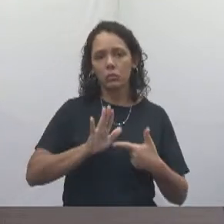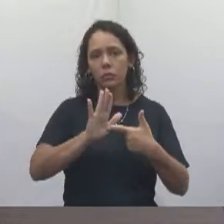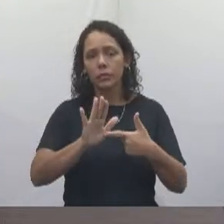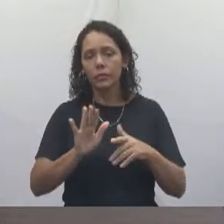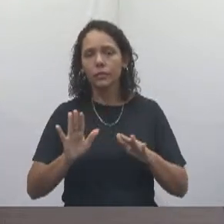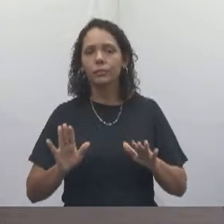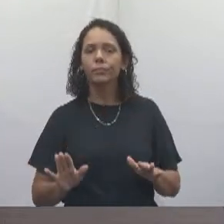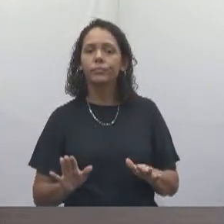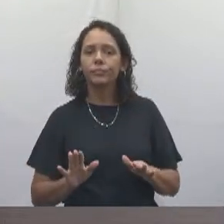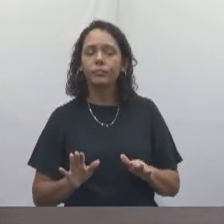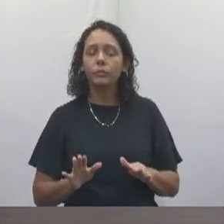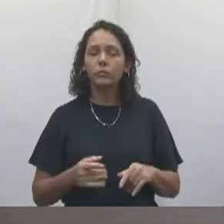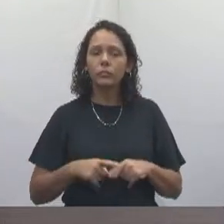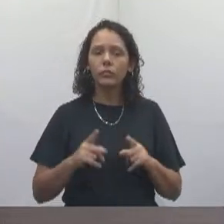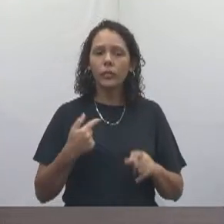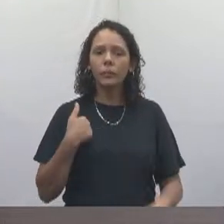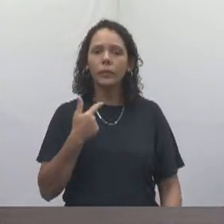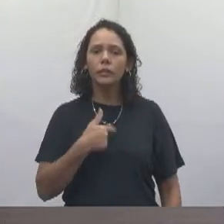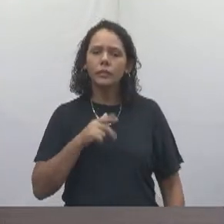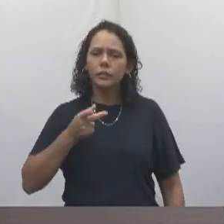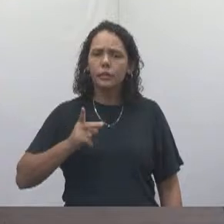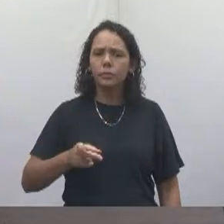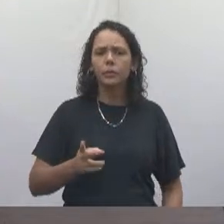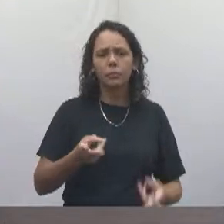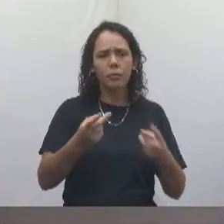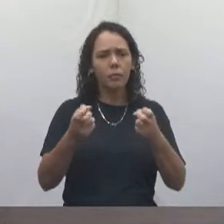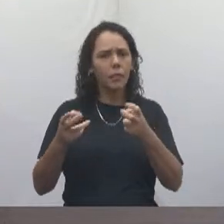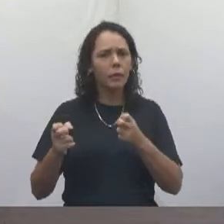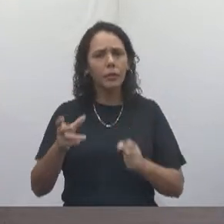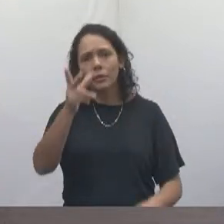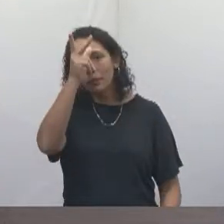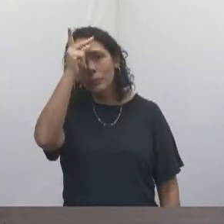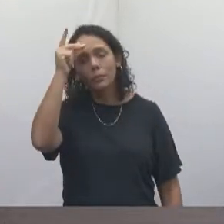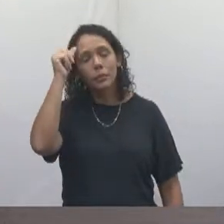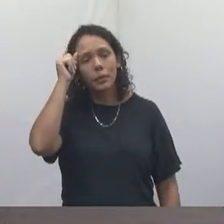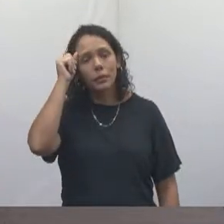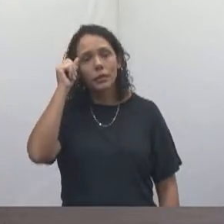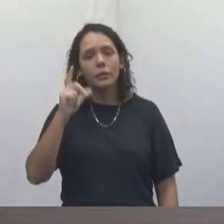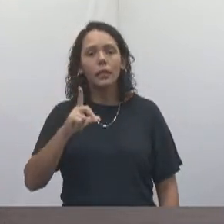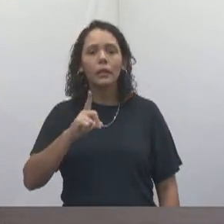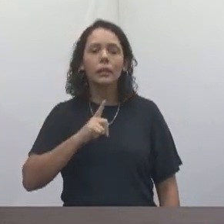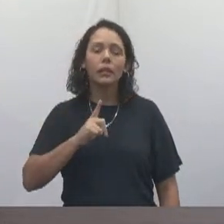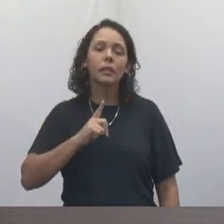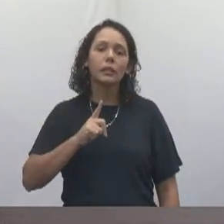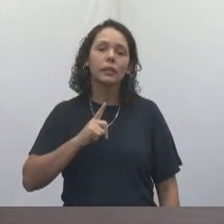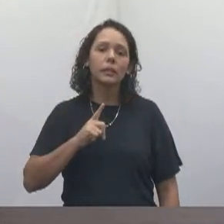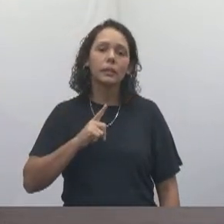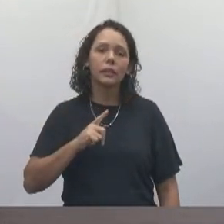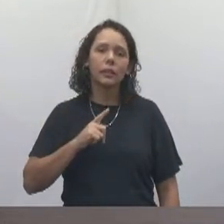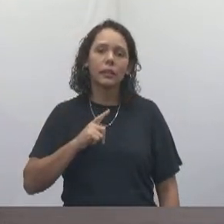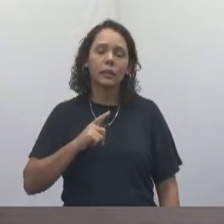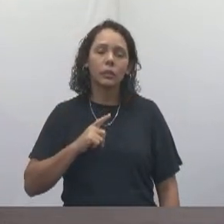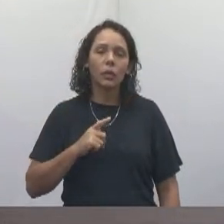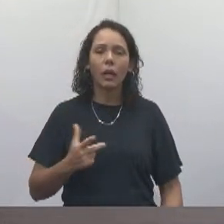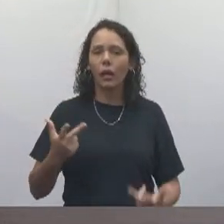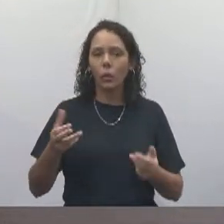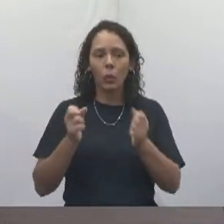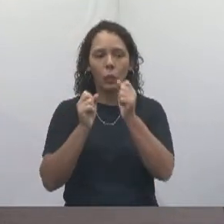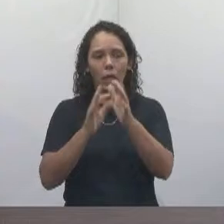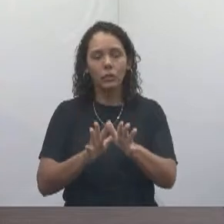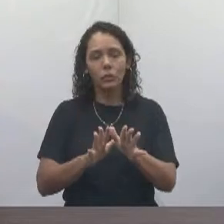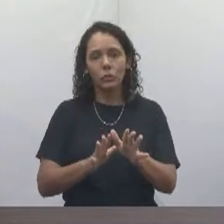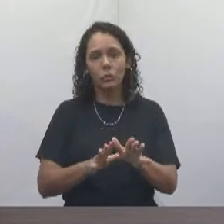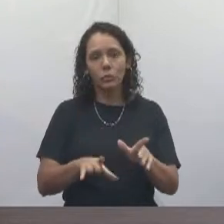Mas rotineiramente a gente vê o prefeito também tendo esse tipo de tratamento com os próprios munícipes, né? Quantos e